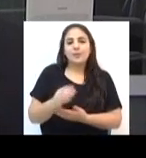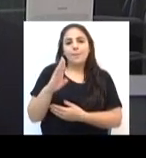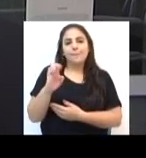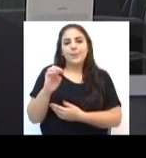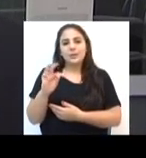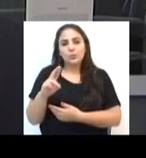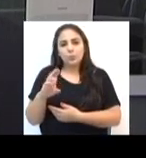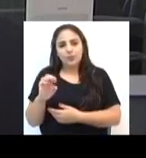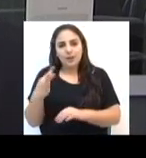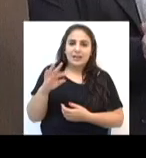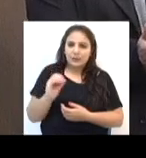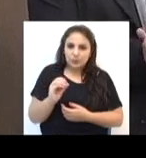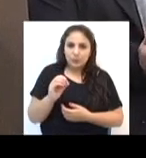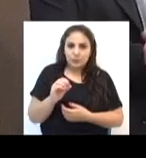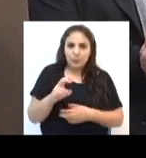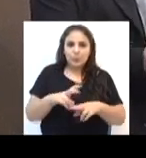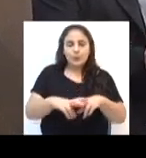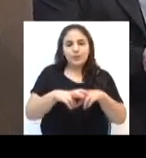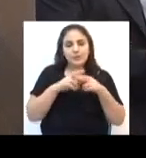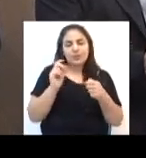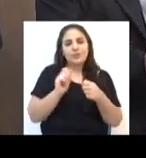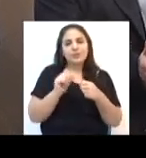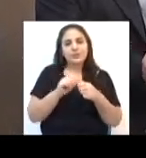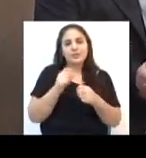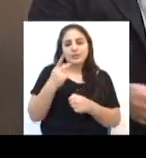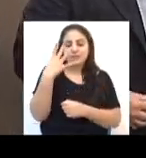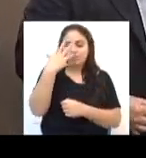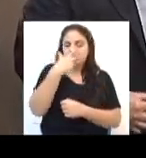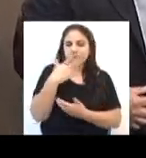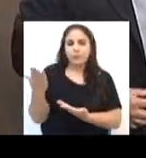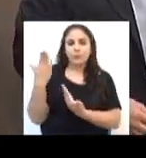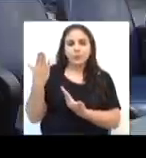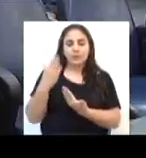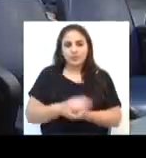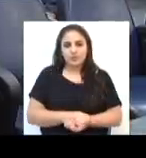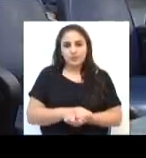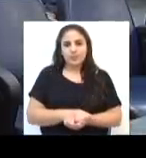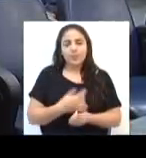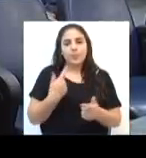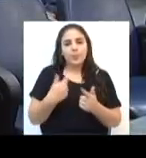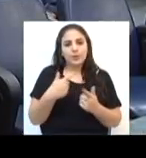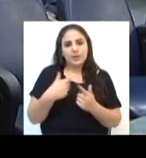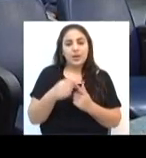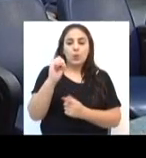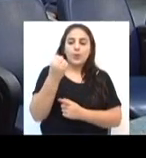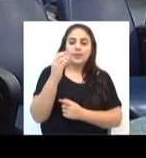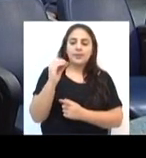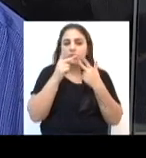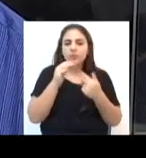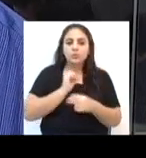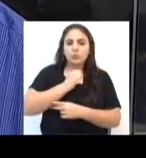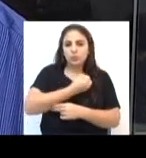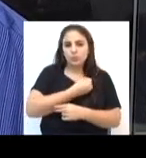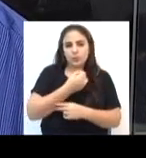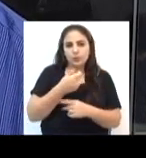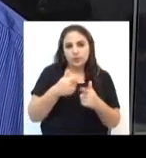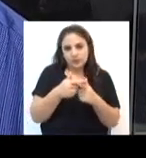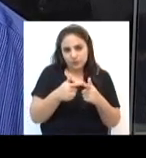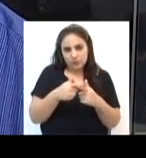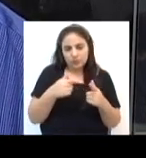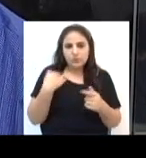é nossa responsabilidade votar. O jovem de 16 não, o voto dele é facultativo, então é facultado ao desejo